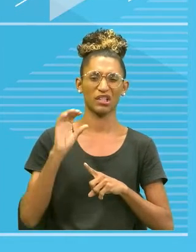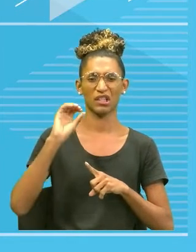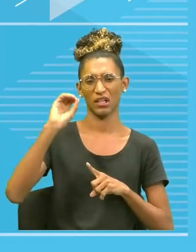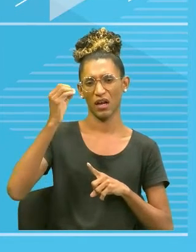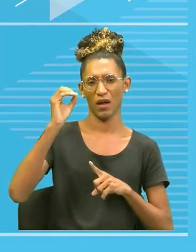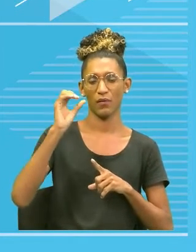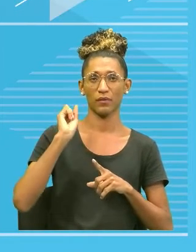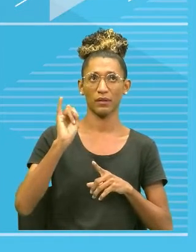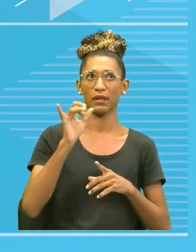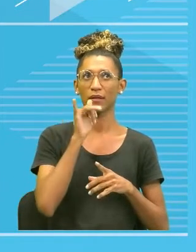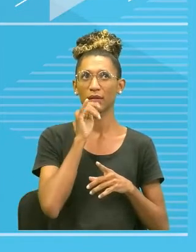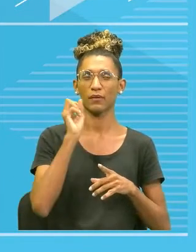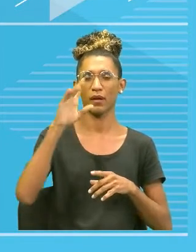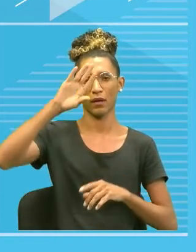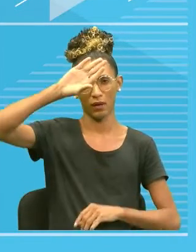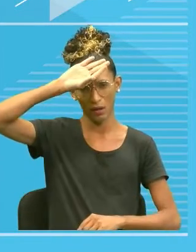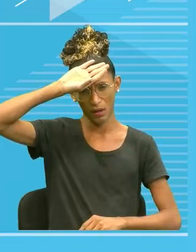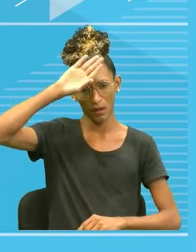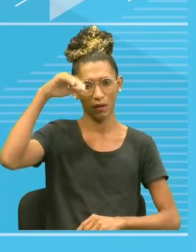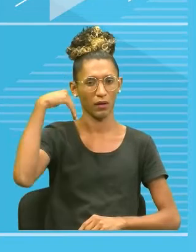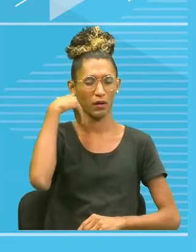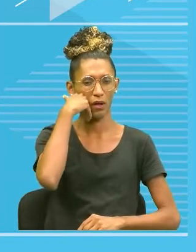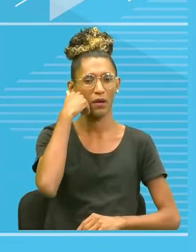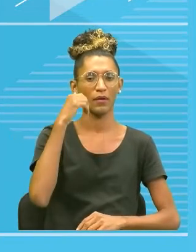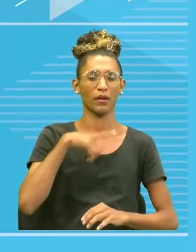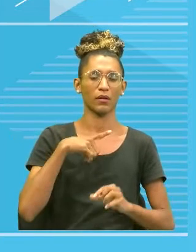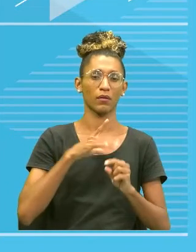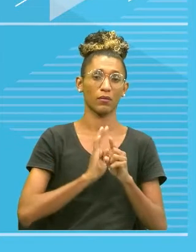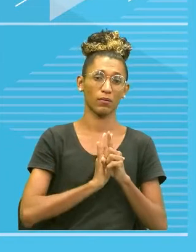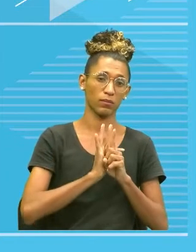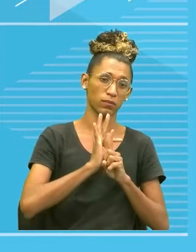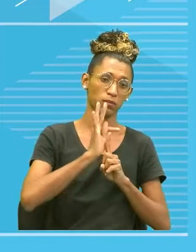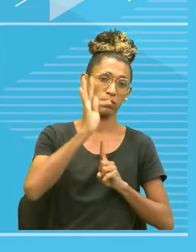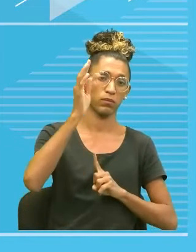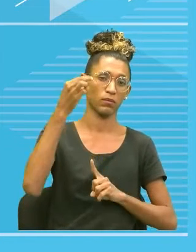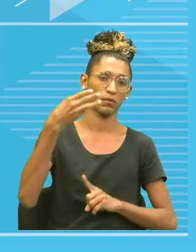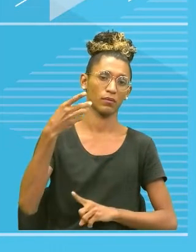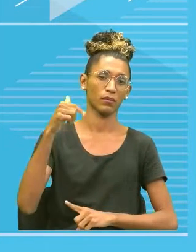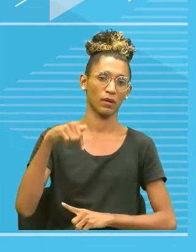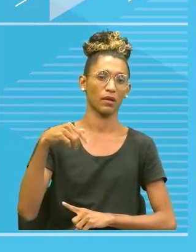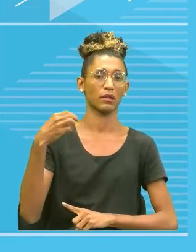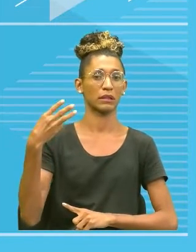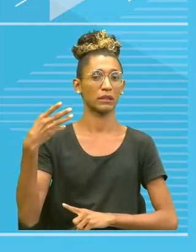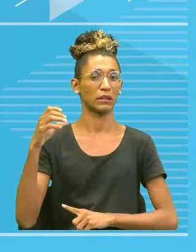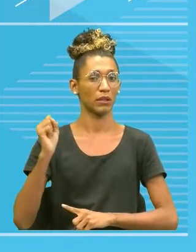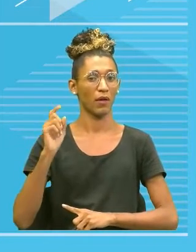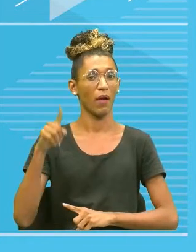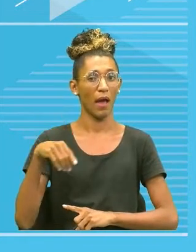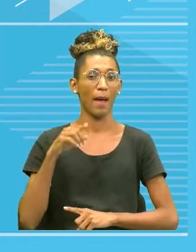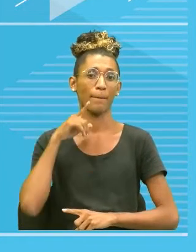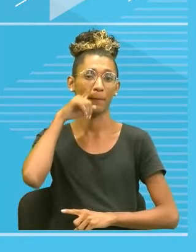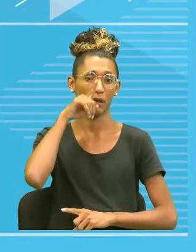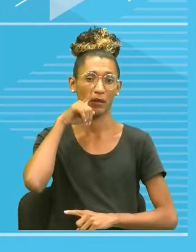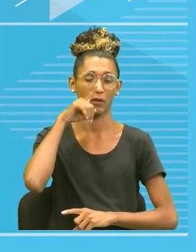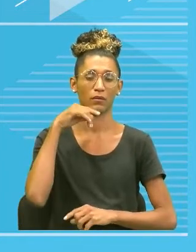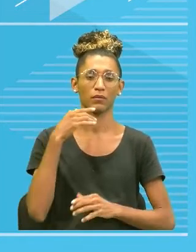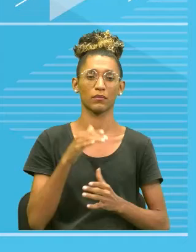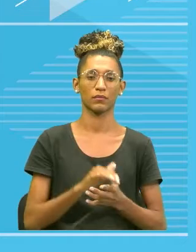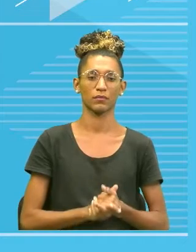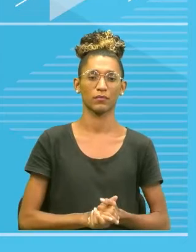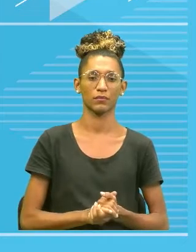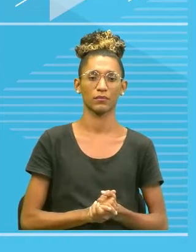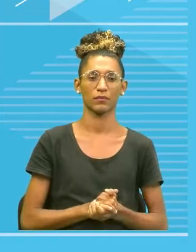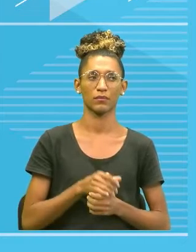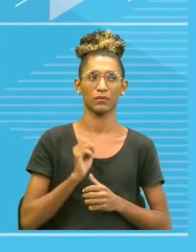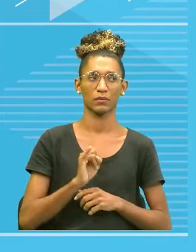você tiver uma febre, você tem uma temperatura maior, né? Você chega a 37, 38 é perigoso. Assim como você tiver uma hipotermia também,